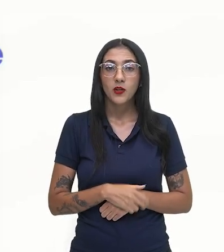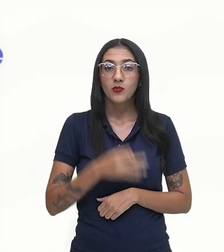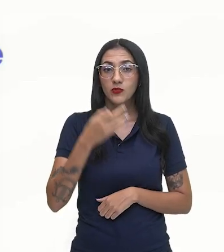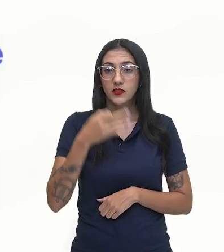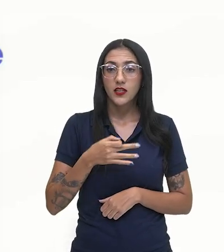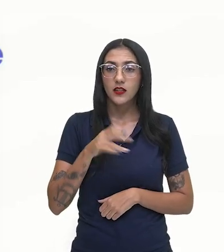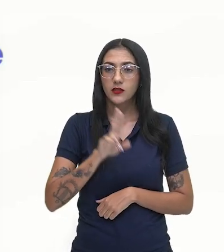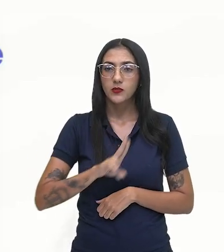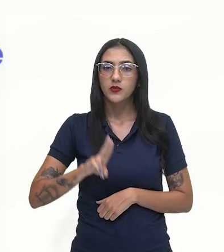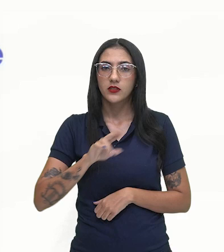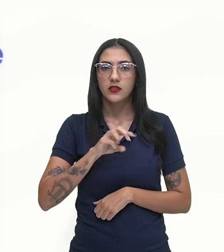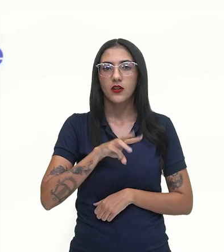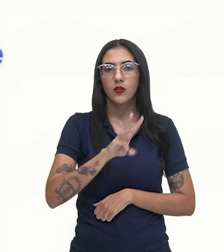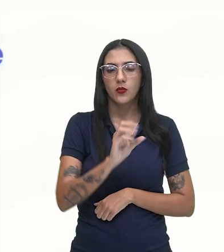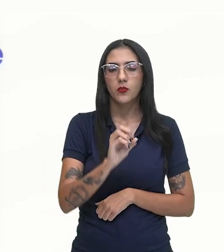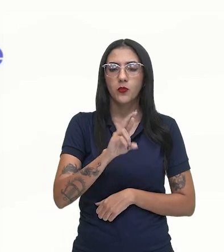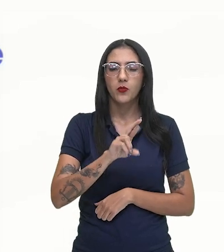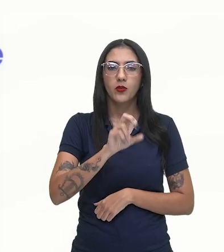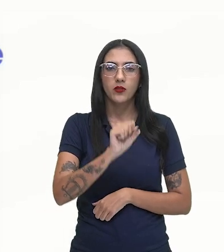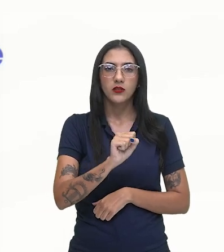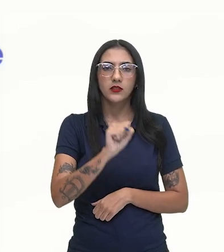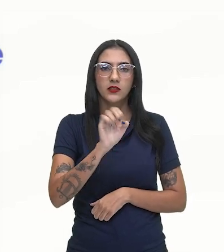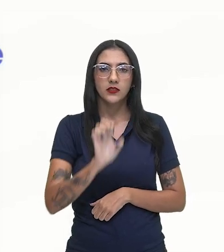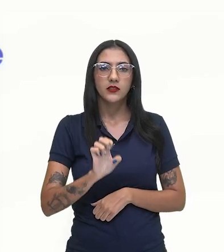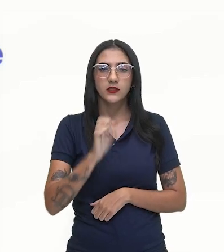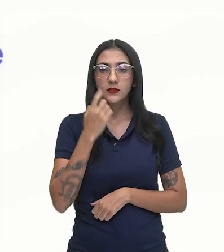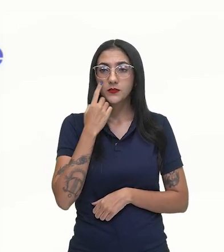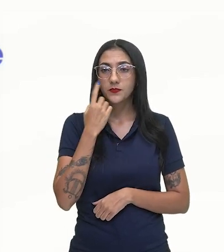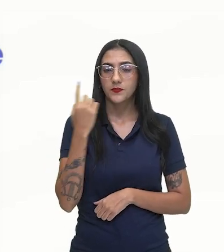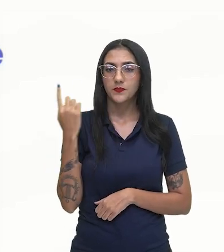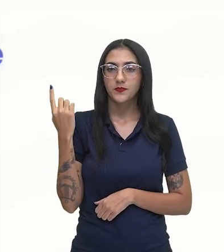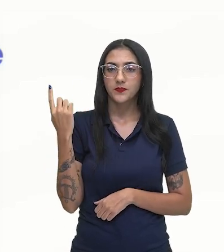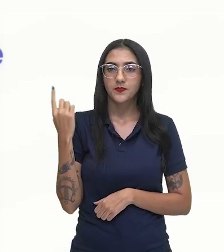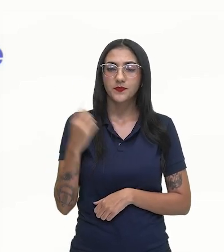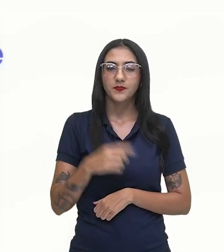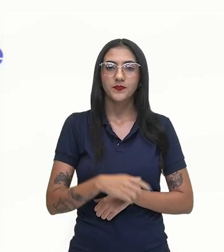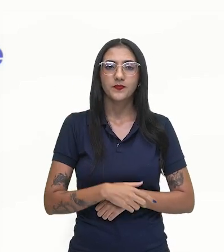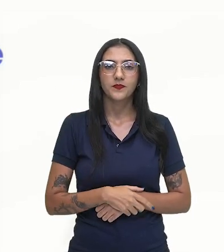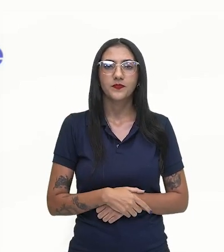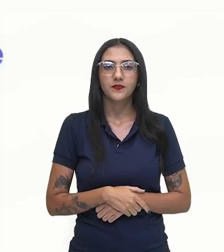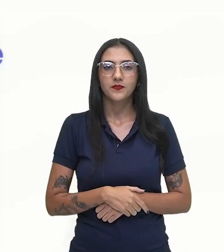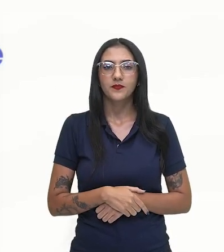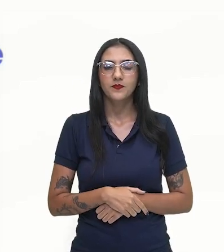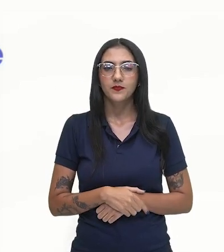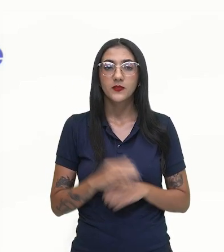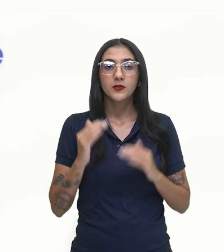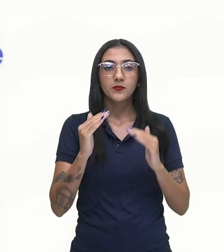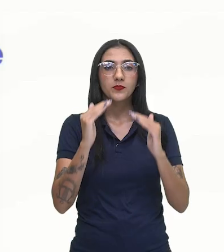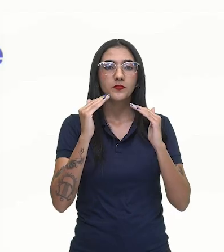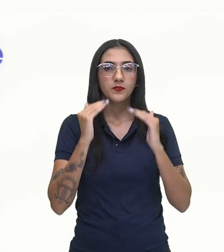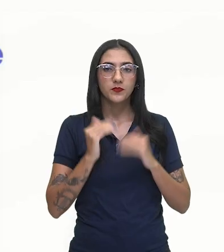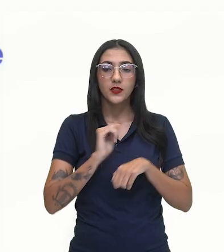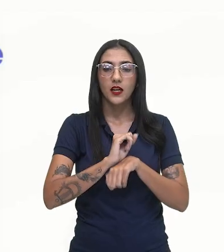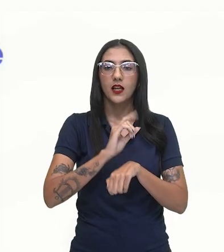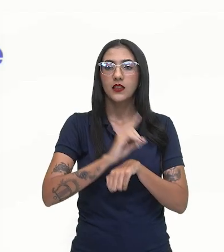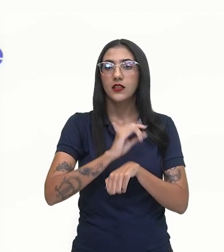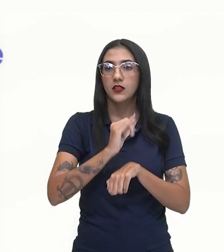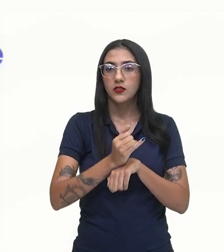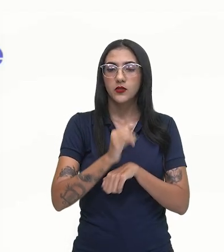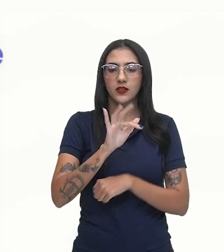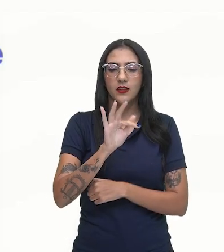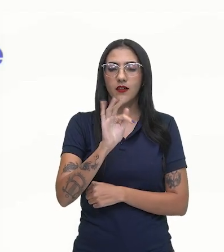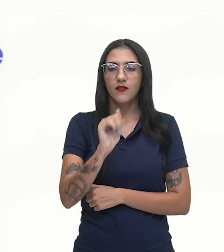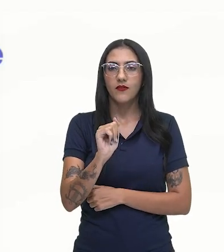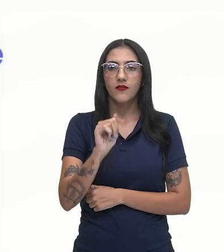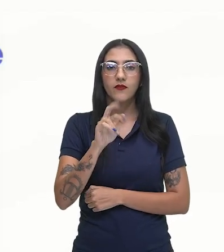correto é worse, worse than, que é pior do que, pior que. O adjetivo